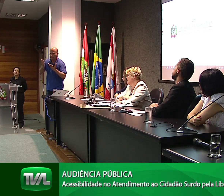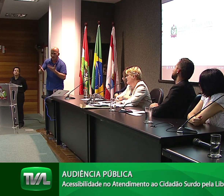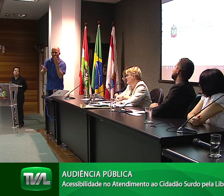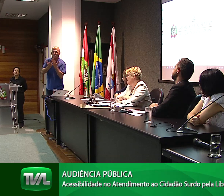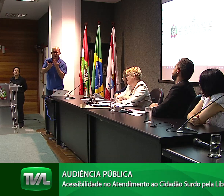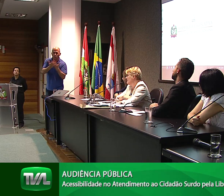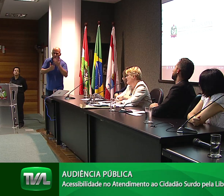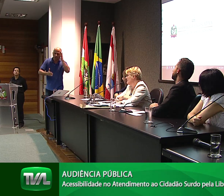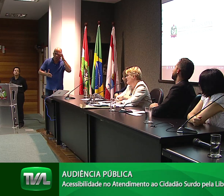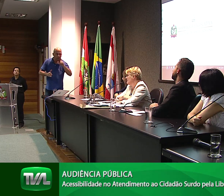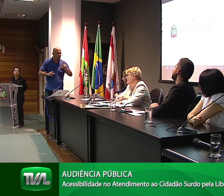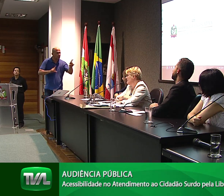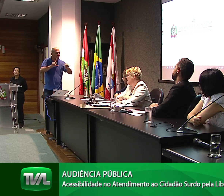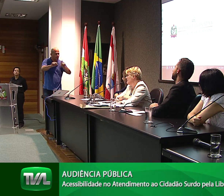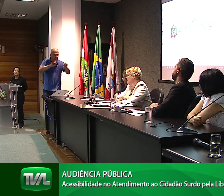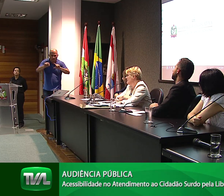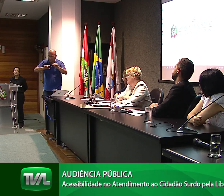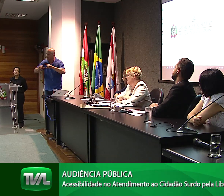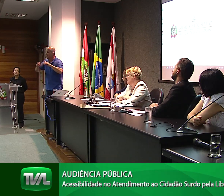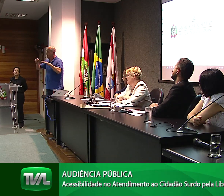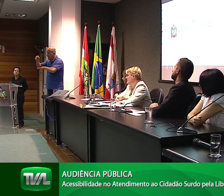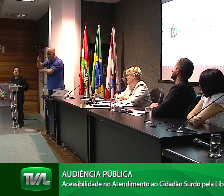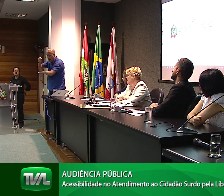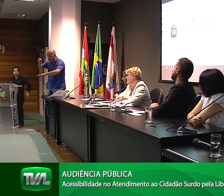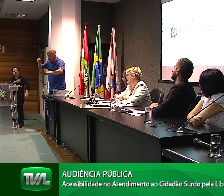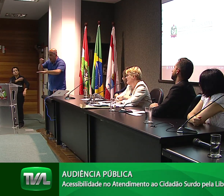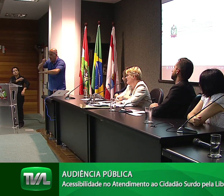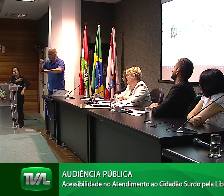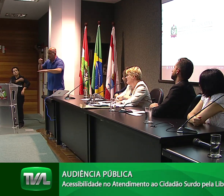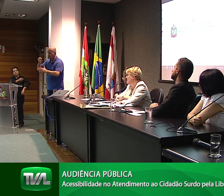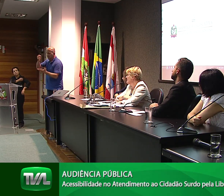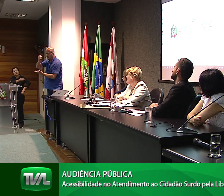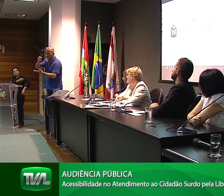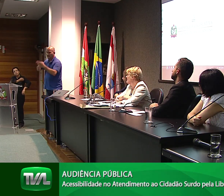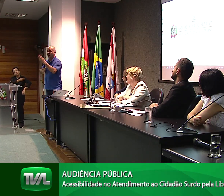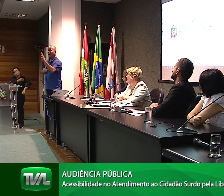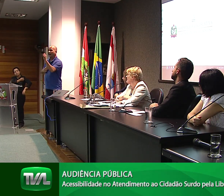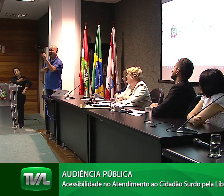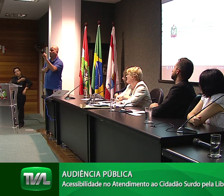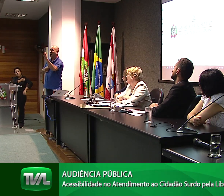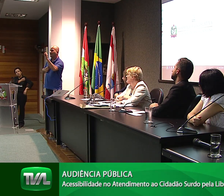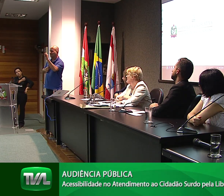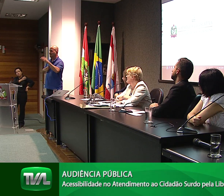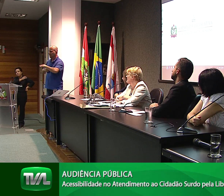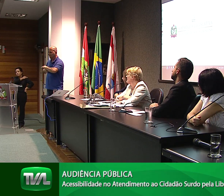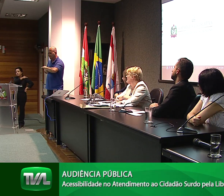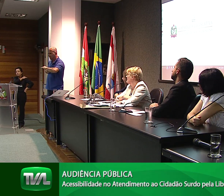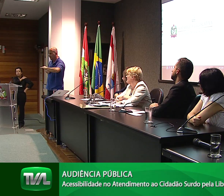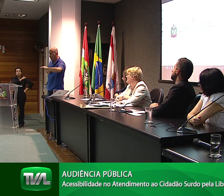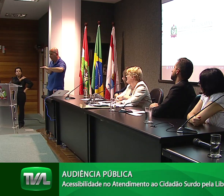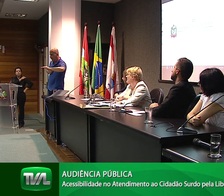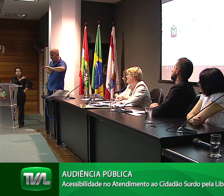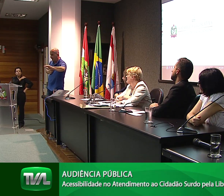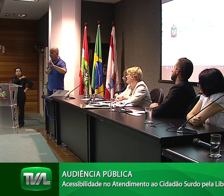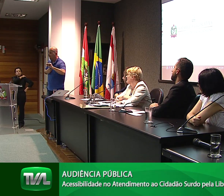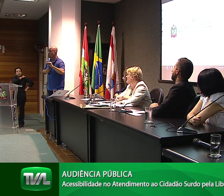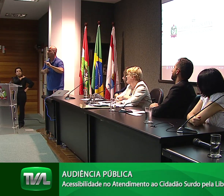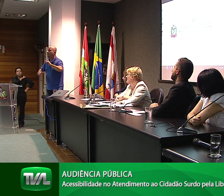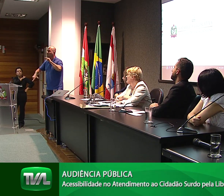as comissões, vocês discutem, resolvem, escolhem o que é melhor para decidir a vida da